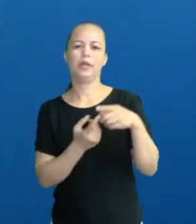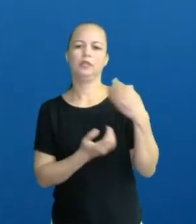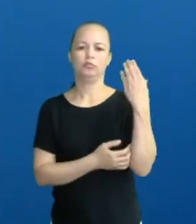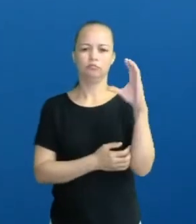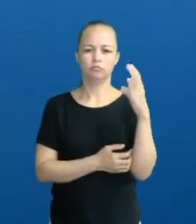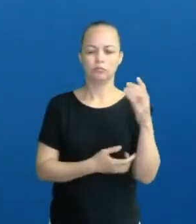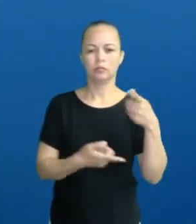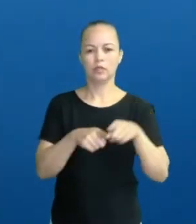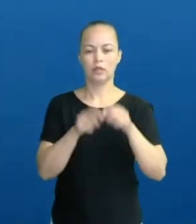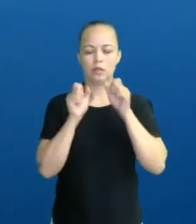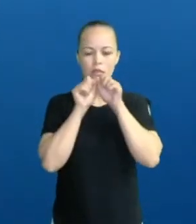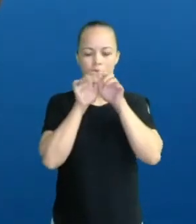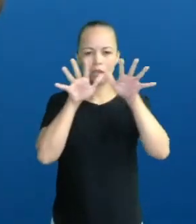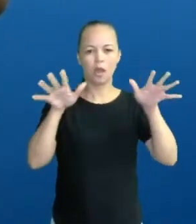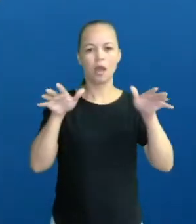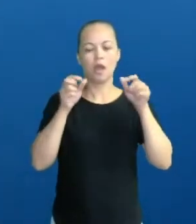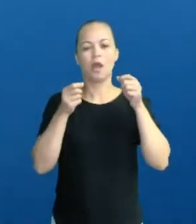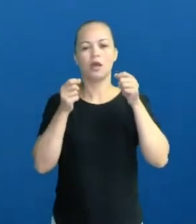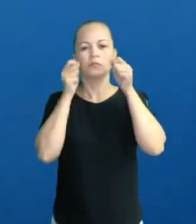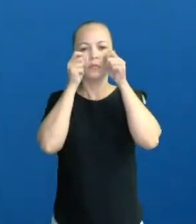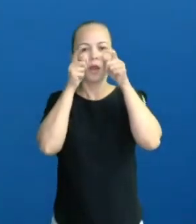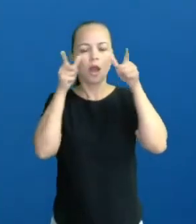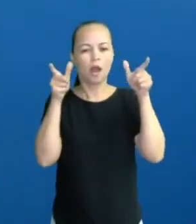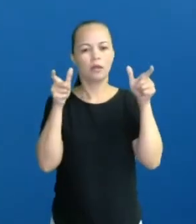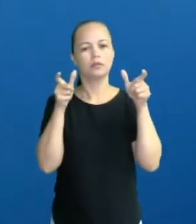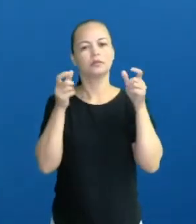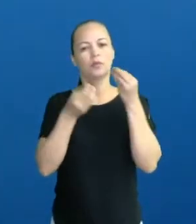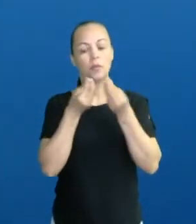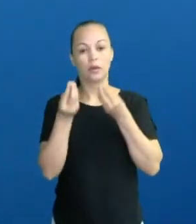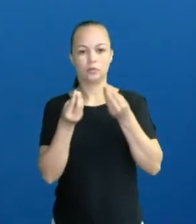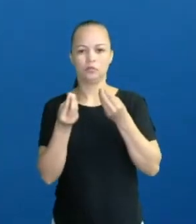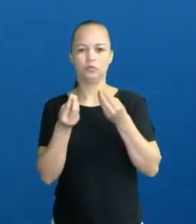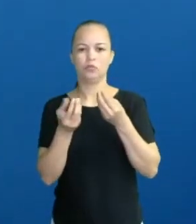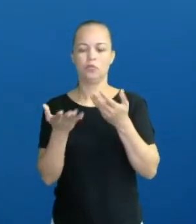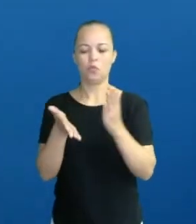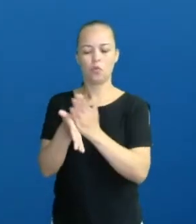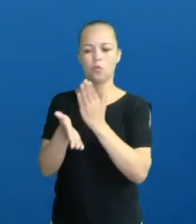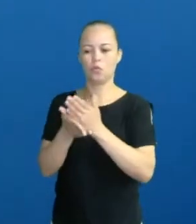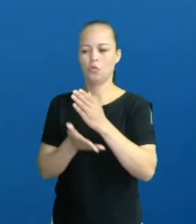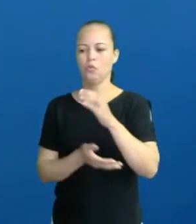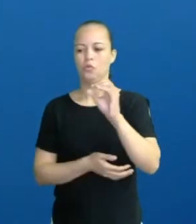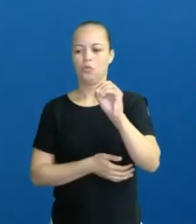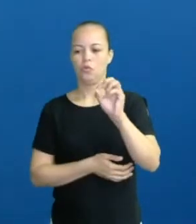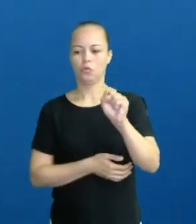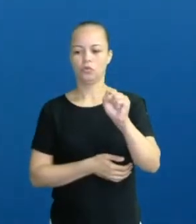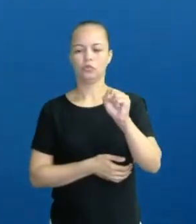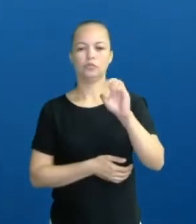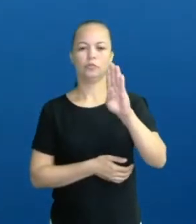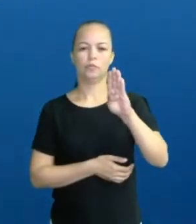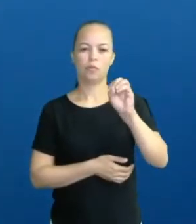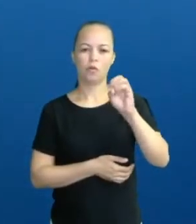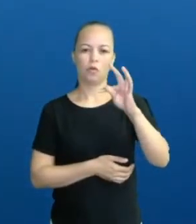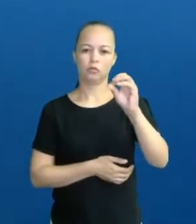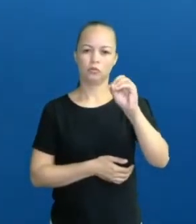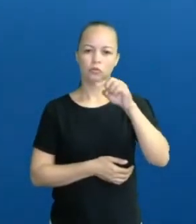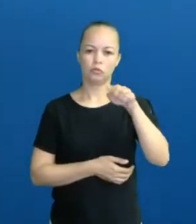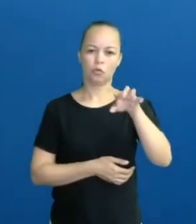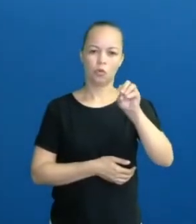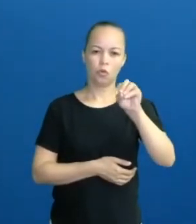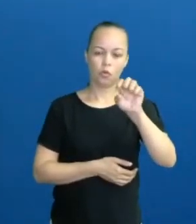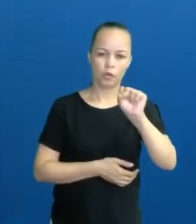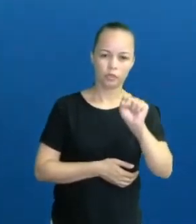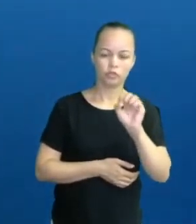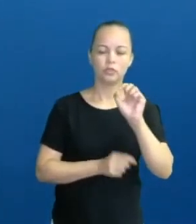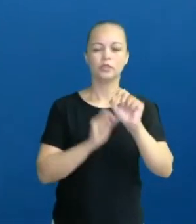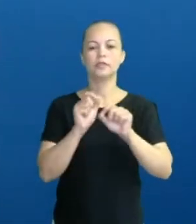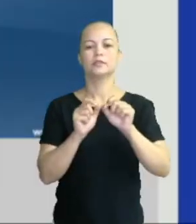possa abrir os nossos olhos. Então fica a dica aqui, gente. Os Botões de Napoleão. Um livro muito, mas muito legal mesmo. E aí, eu vou pedir para a